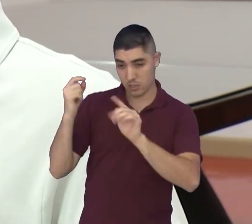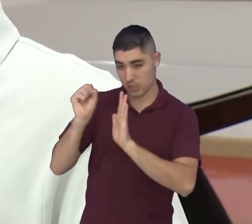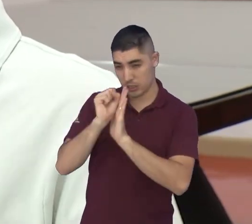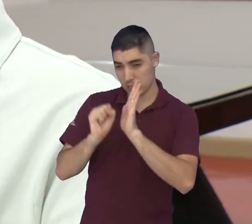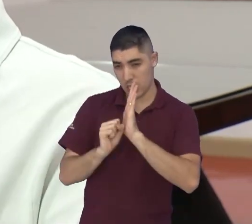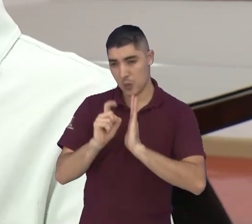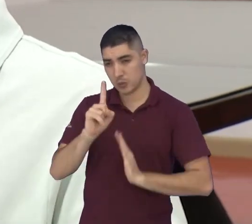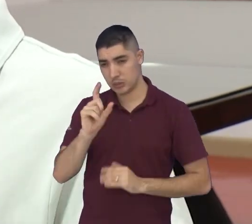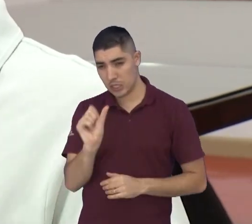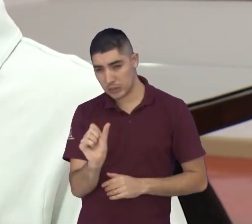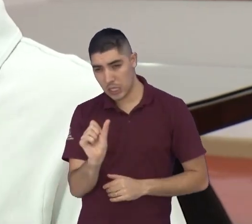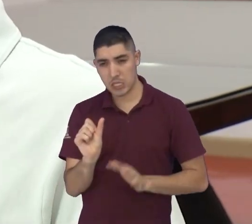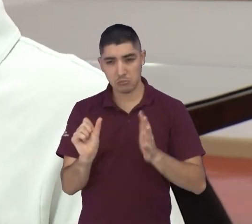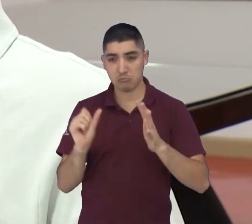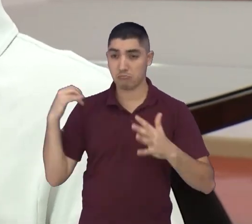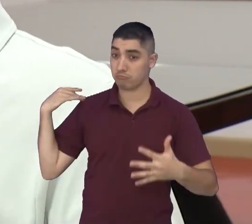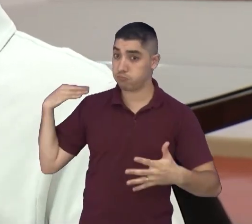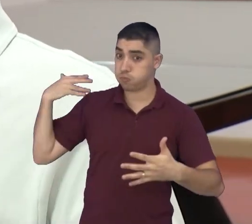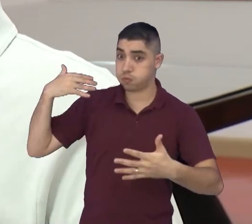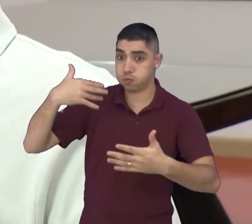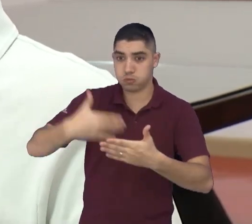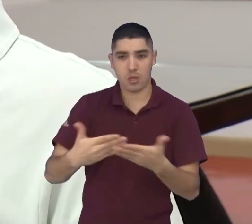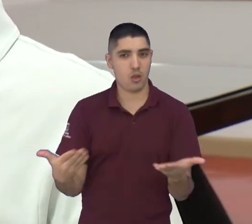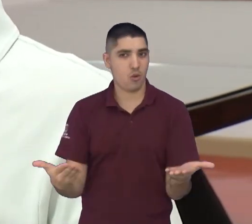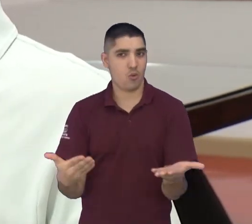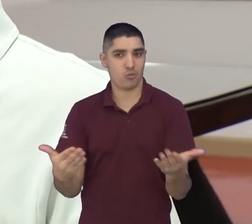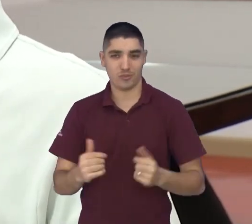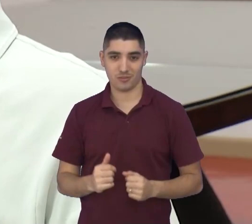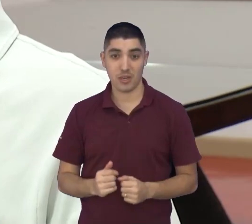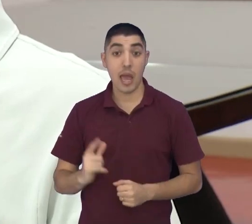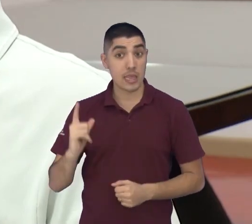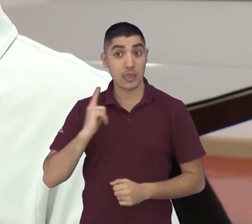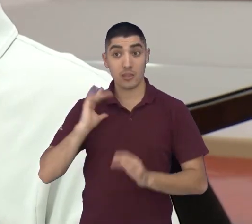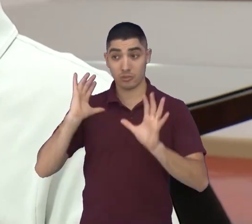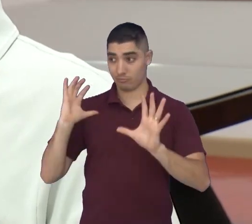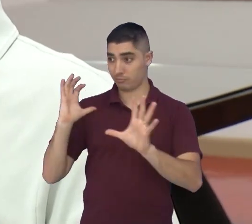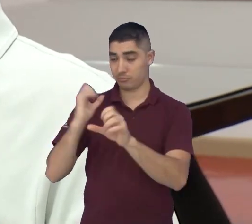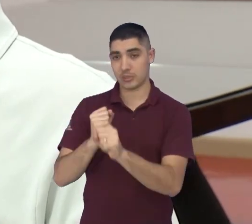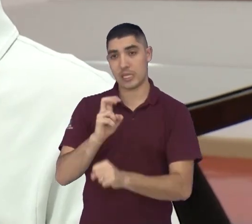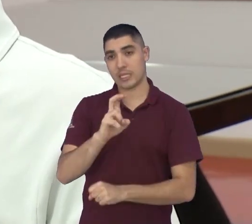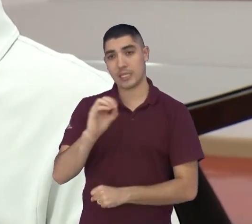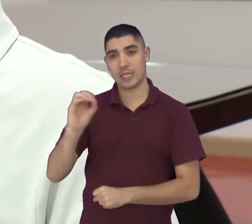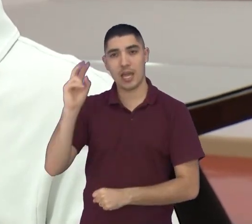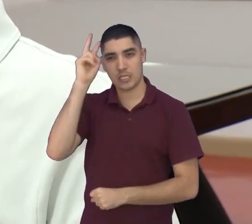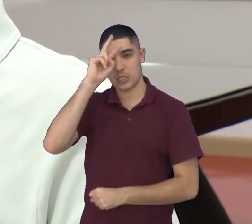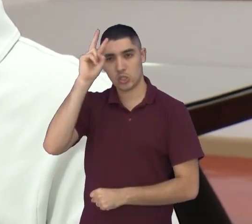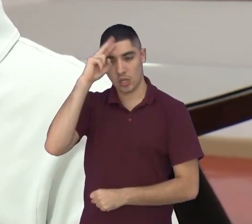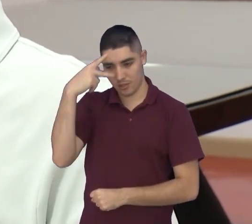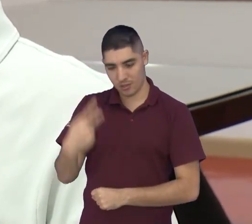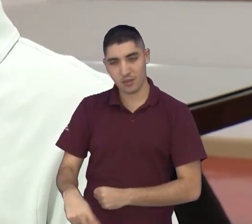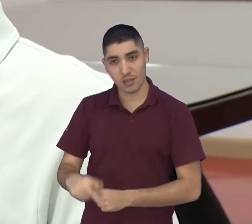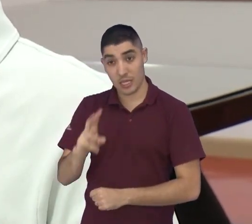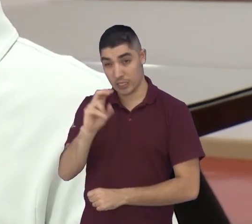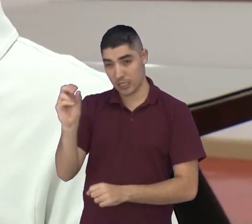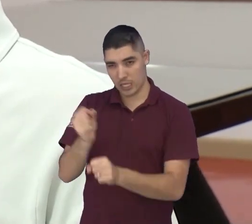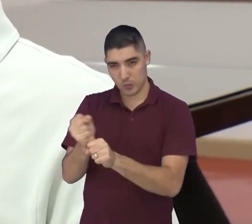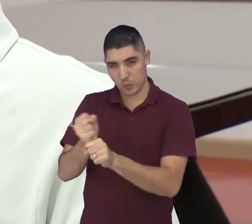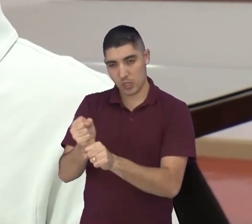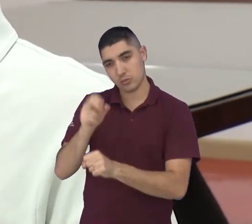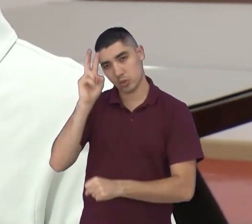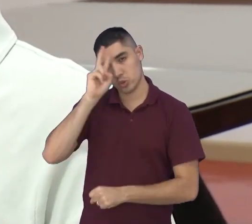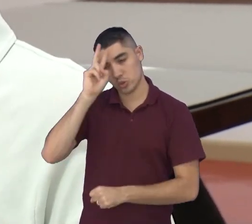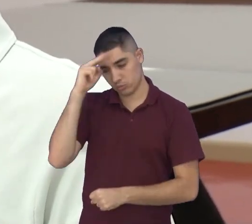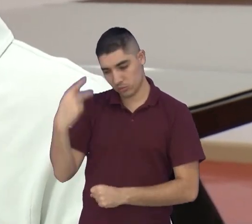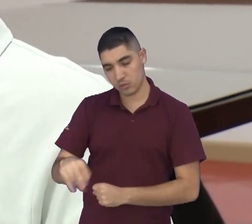começo do século XVI, até hoje em dia. Nós temos 500 anos de história. mas você vai encontrar e vai admirar, né, no